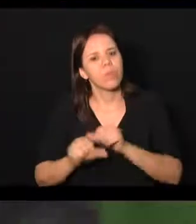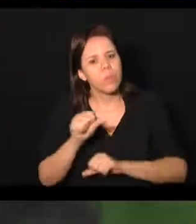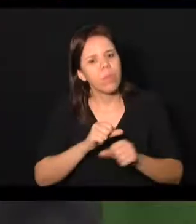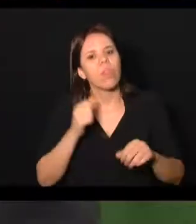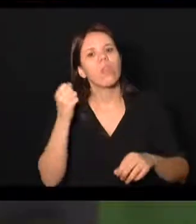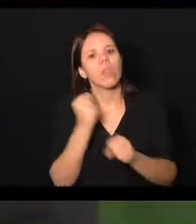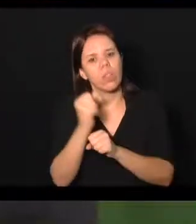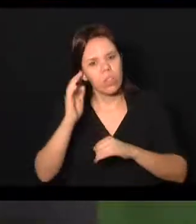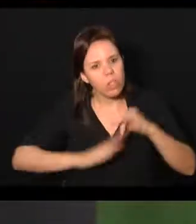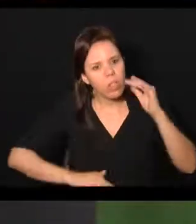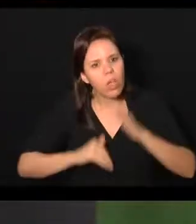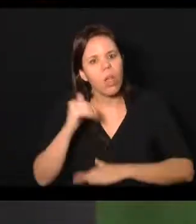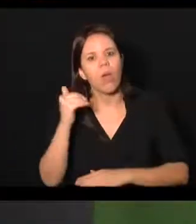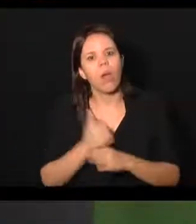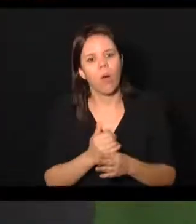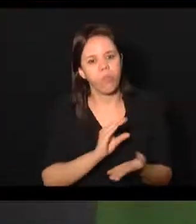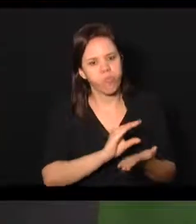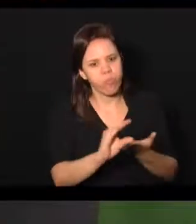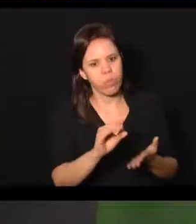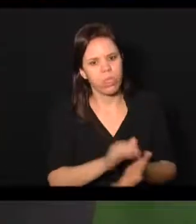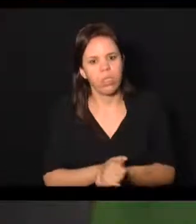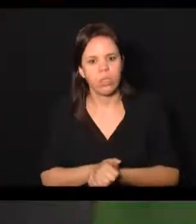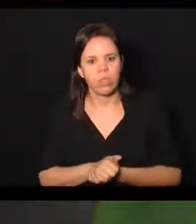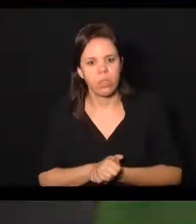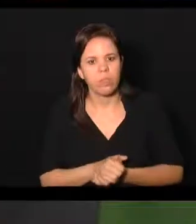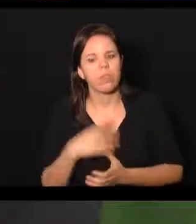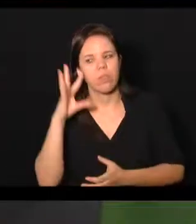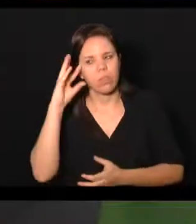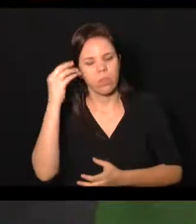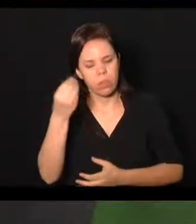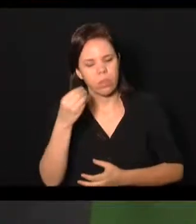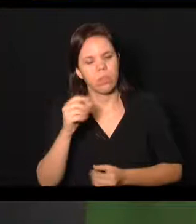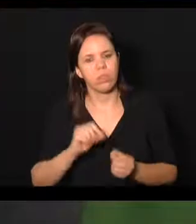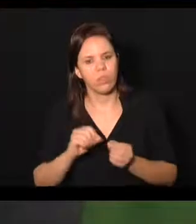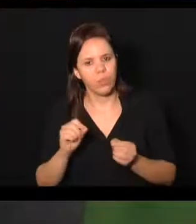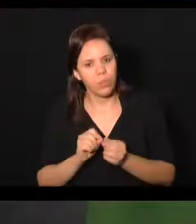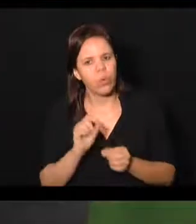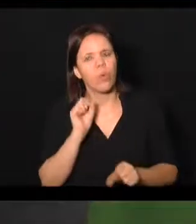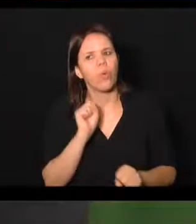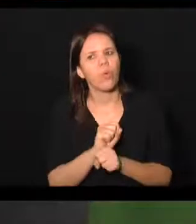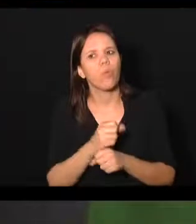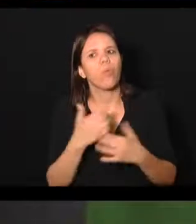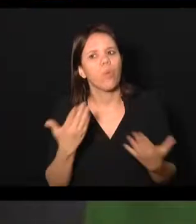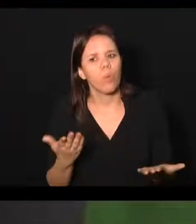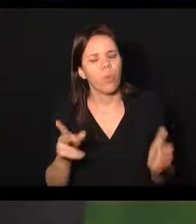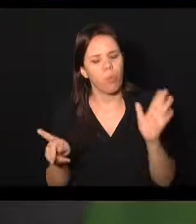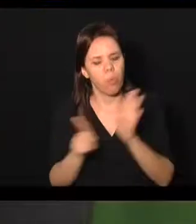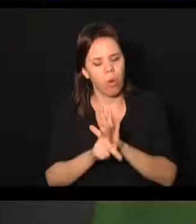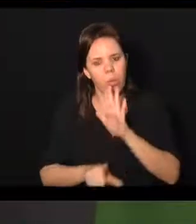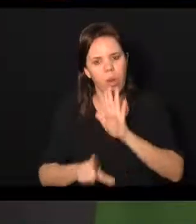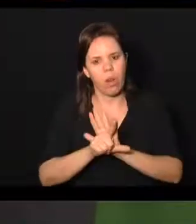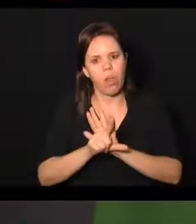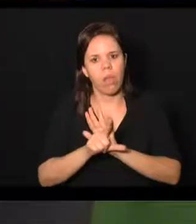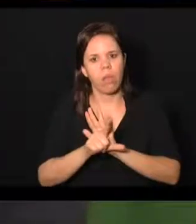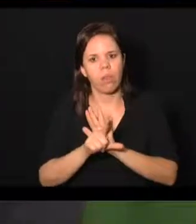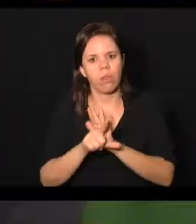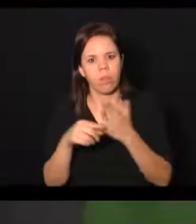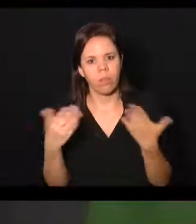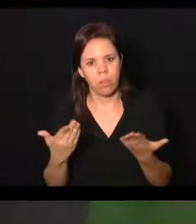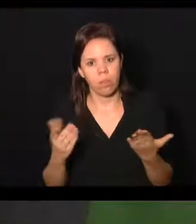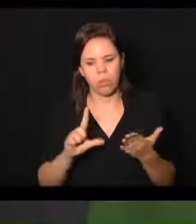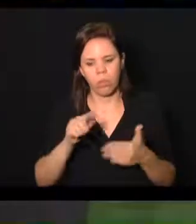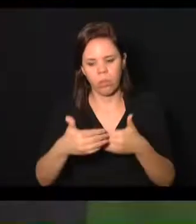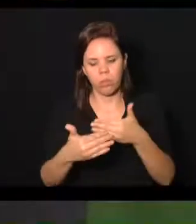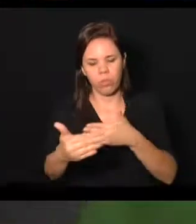obra destinada. Nós entendemos que isso foi uma trava dentro da própria lei e agora, depois de